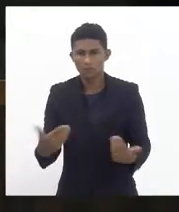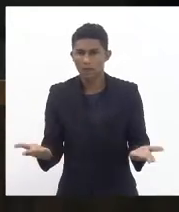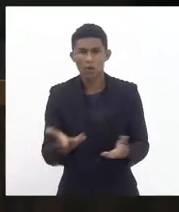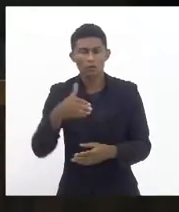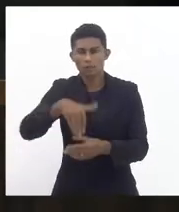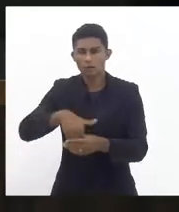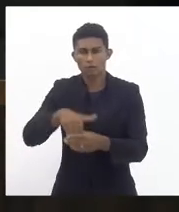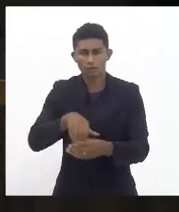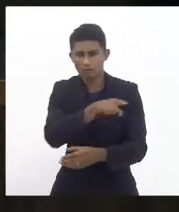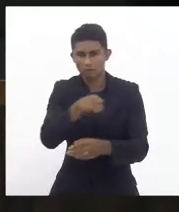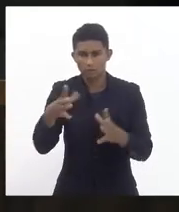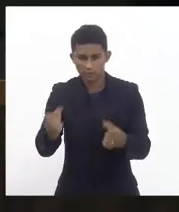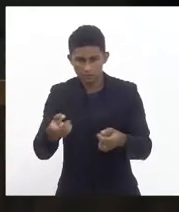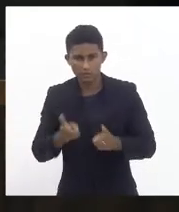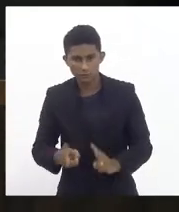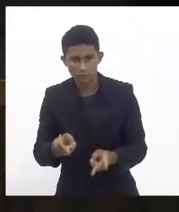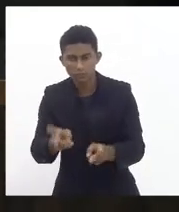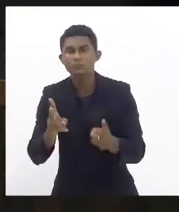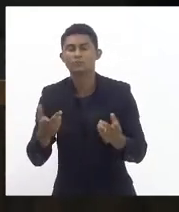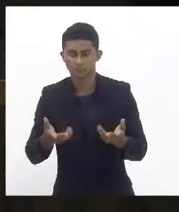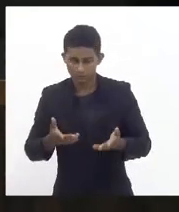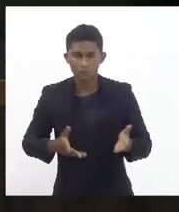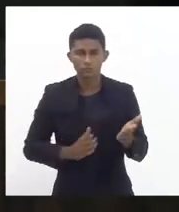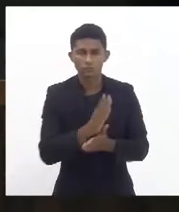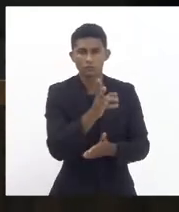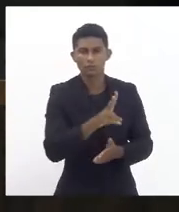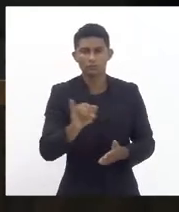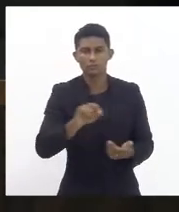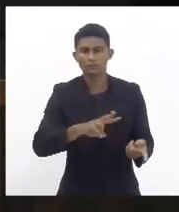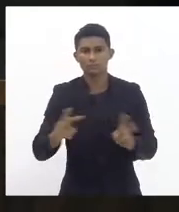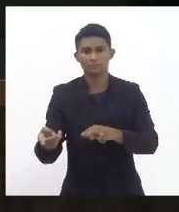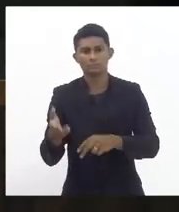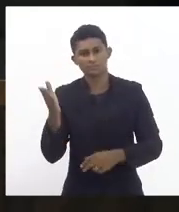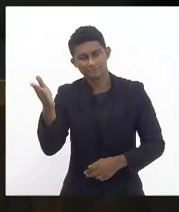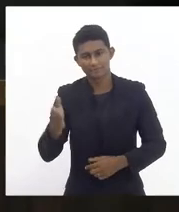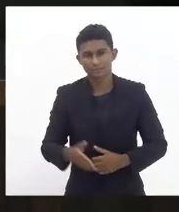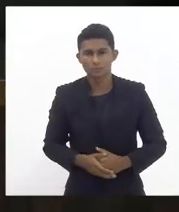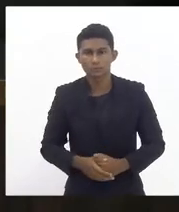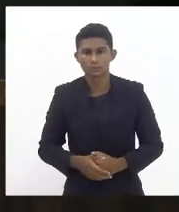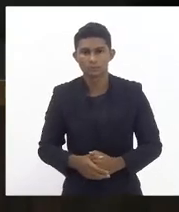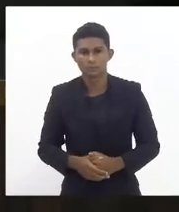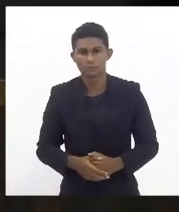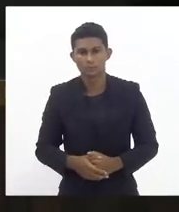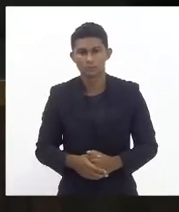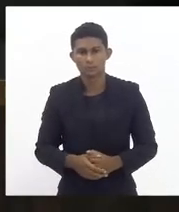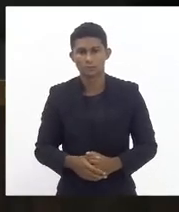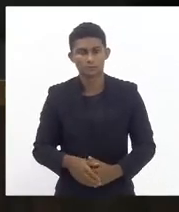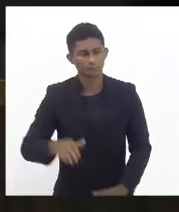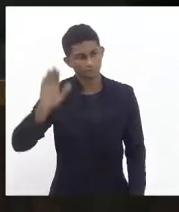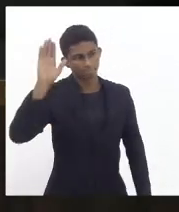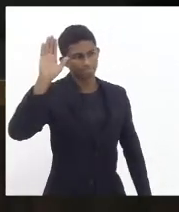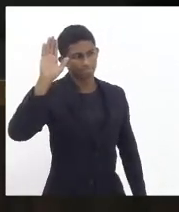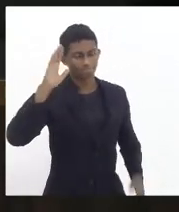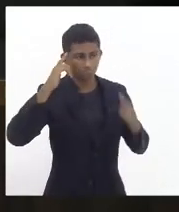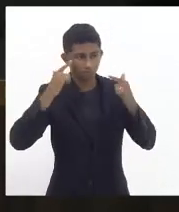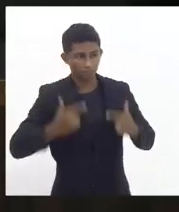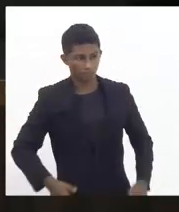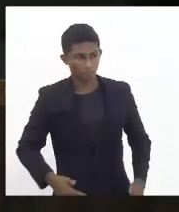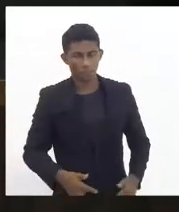em votação sobre que aprovam permaneçam Como estão aprovado vai à promulgação canção abstenção